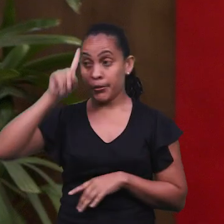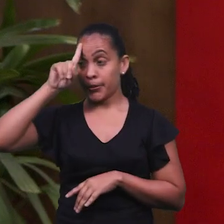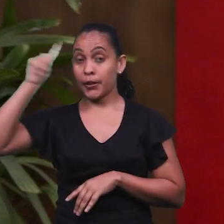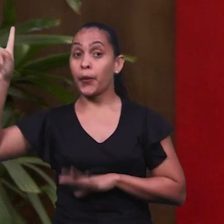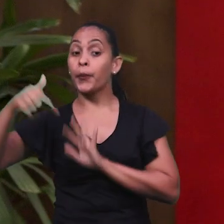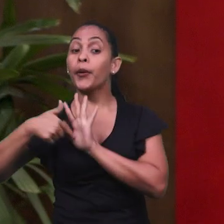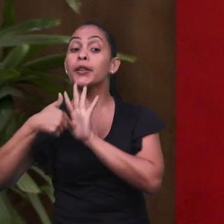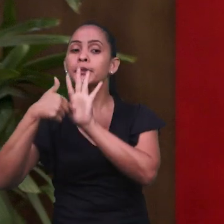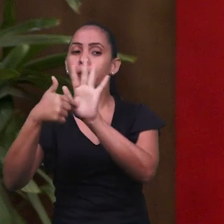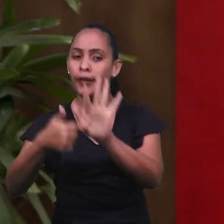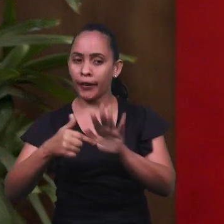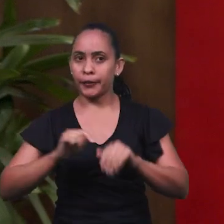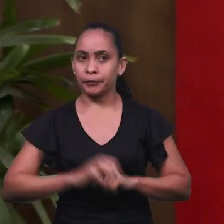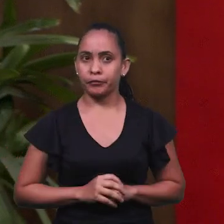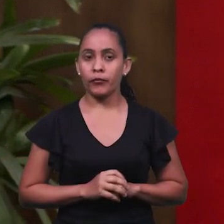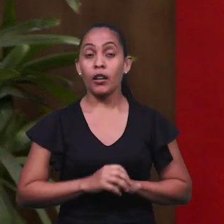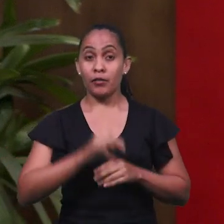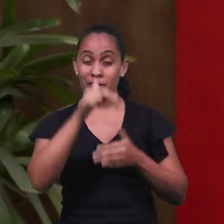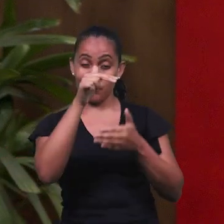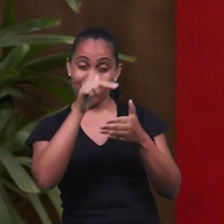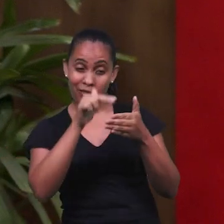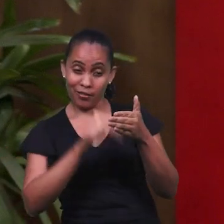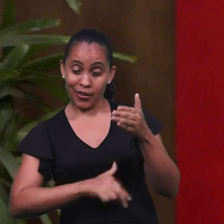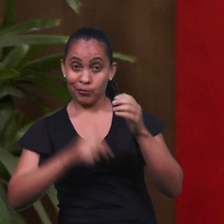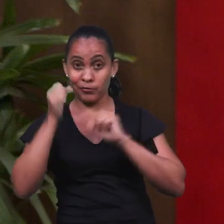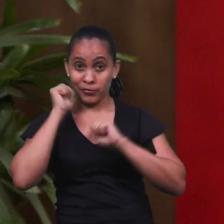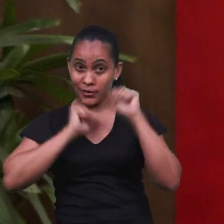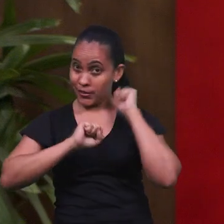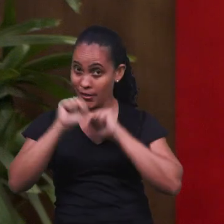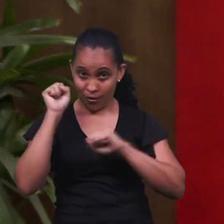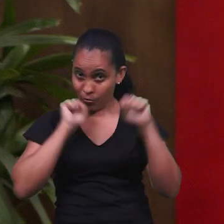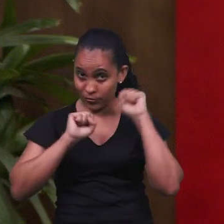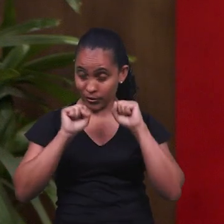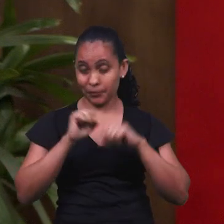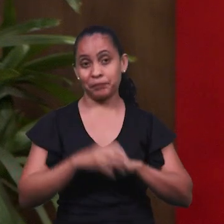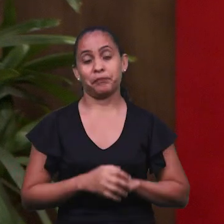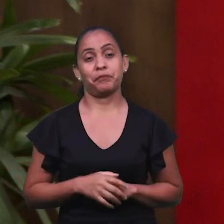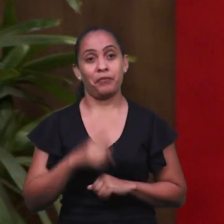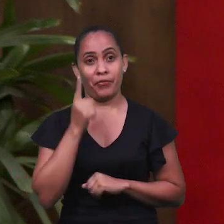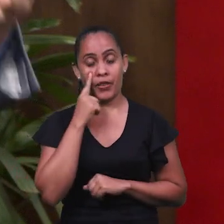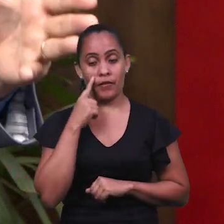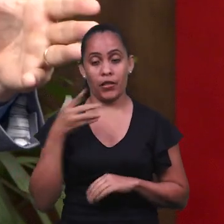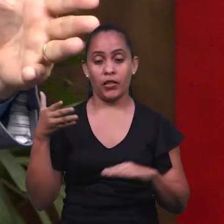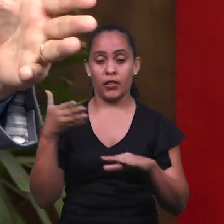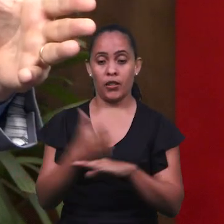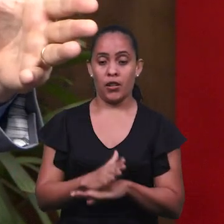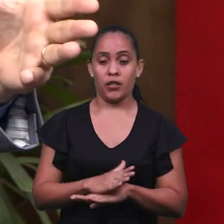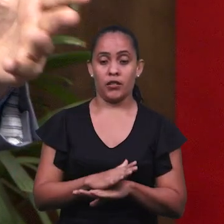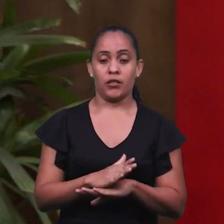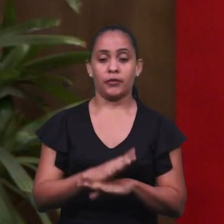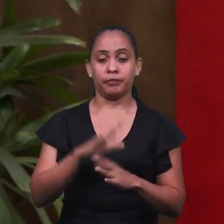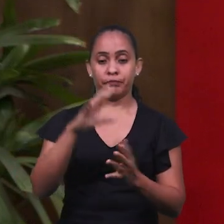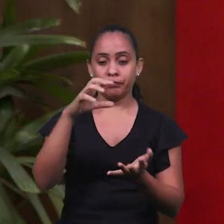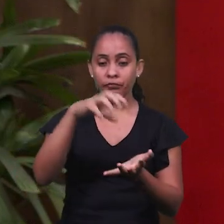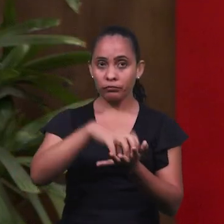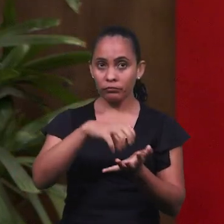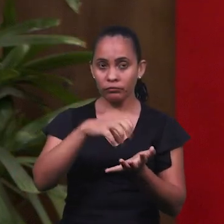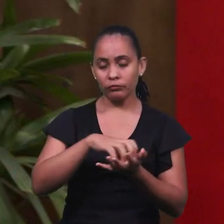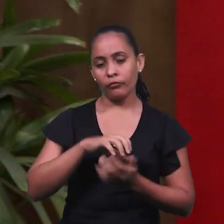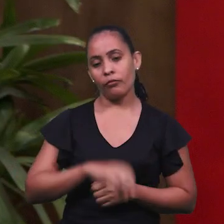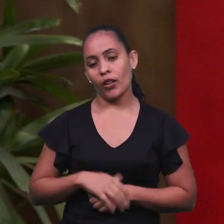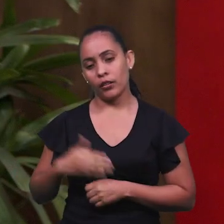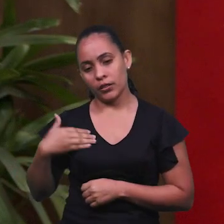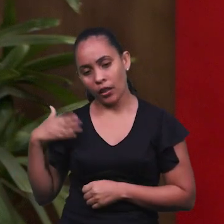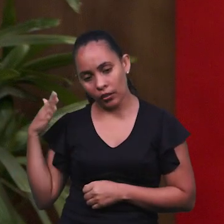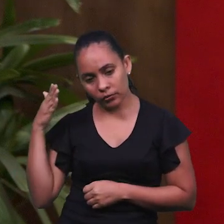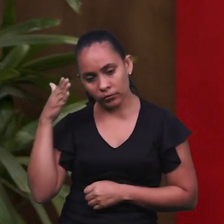Josias? Você vai avançando no Salmo, e aí ele entra no templo. E aí o Senhor dá um entendimento